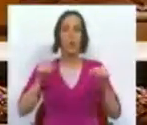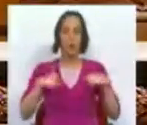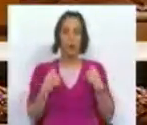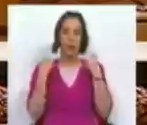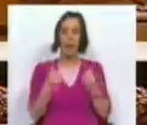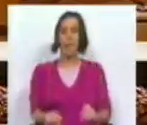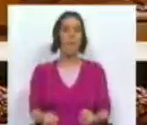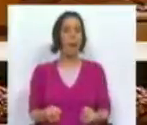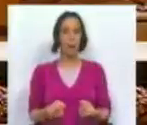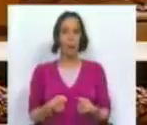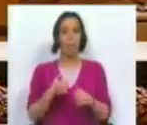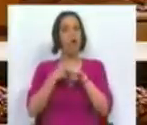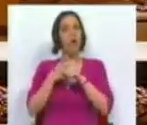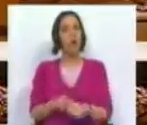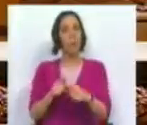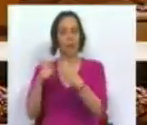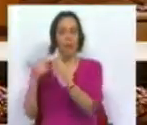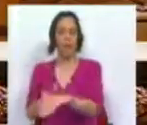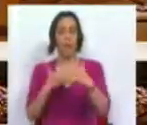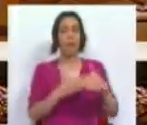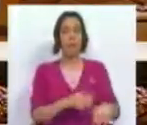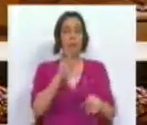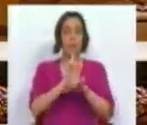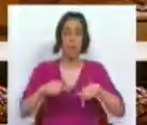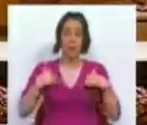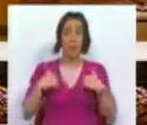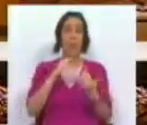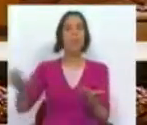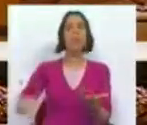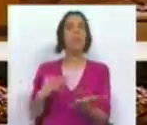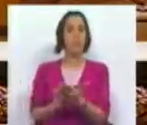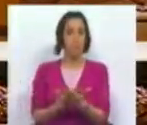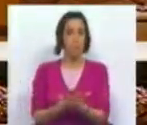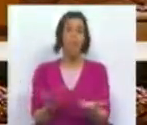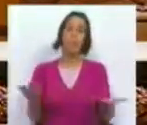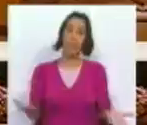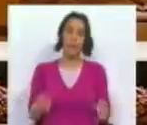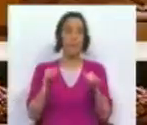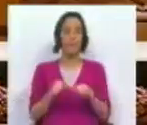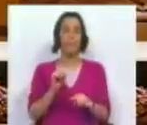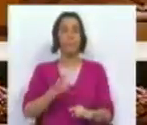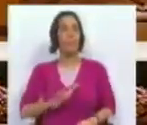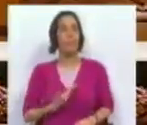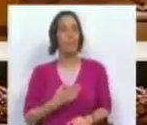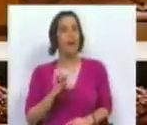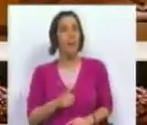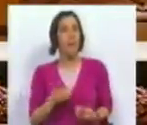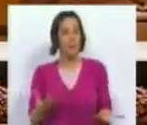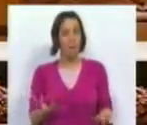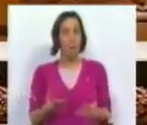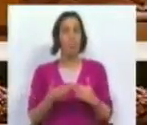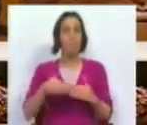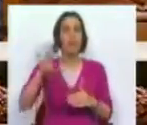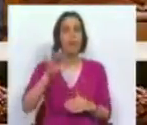capaz, sequer, de cumprir os limites a que ela própria se propunha. E assim se chegou ao endividamento